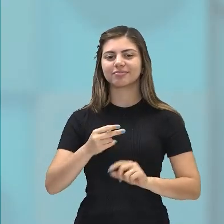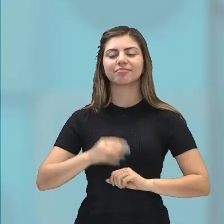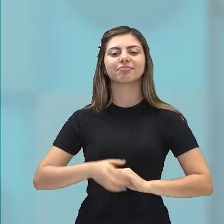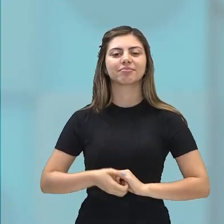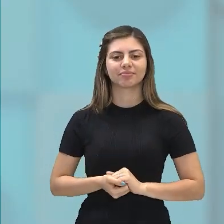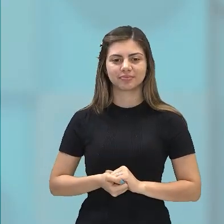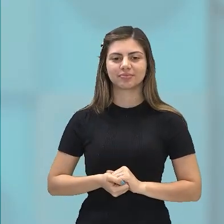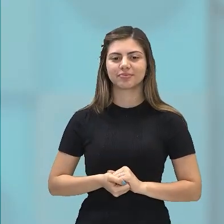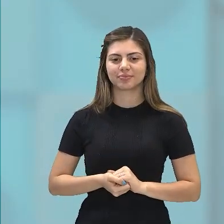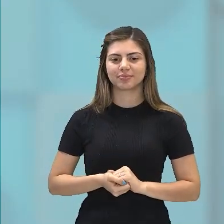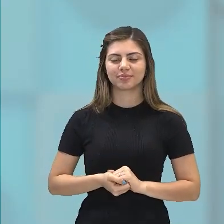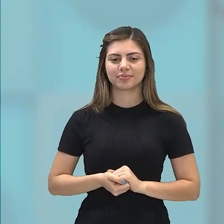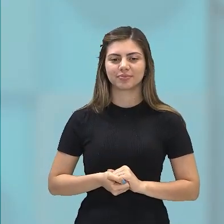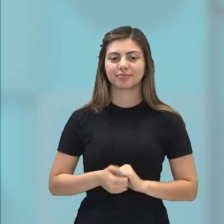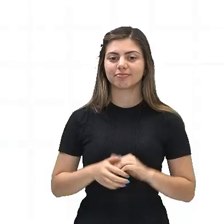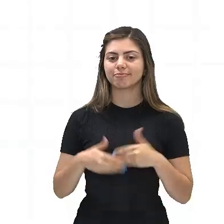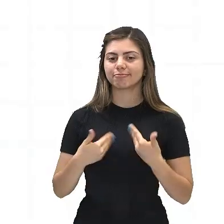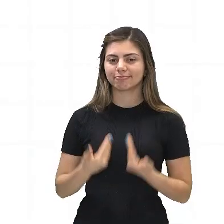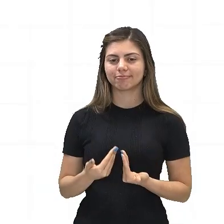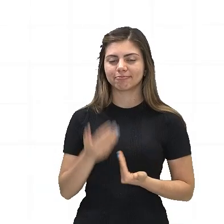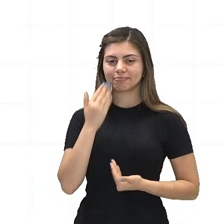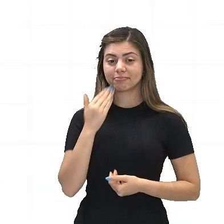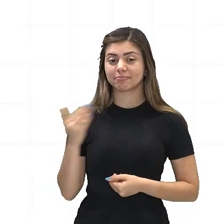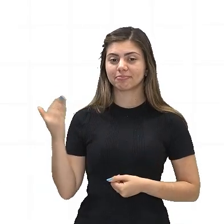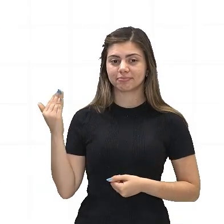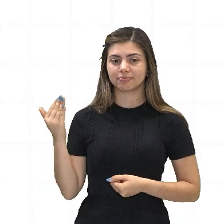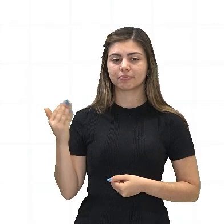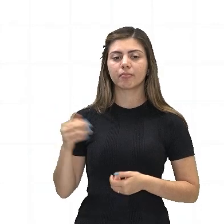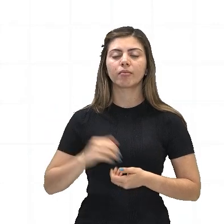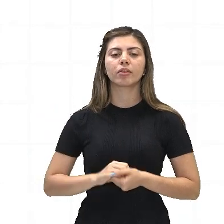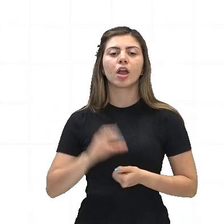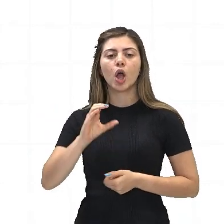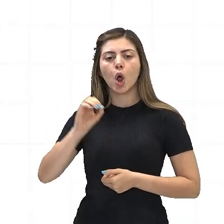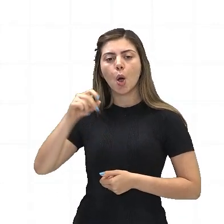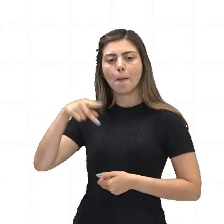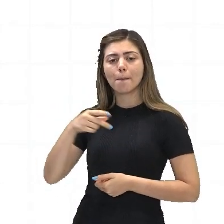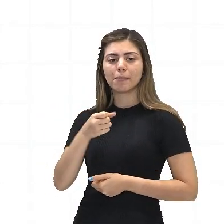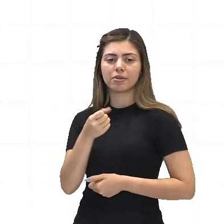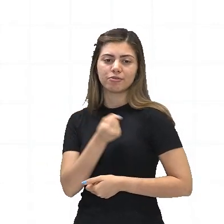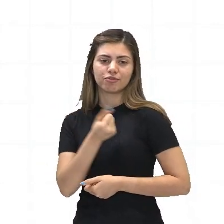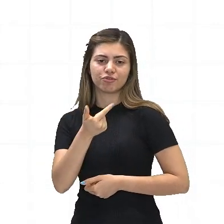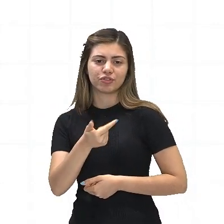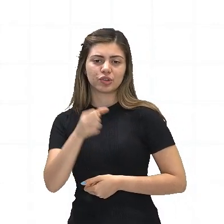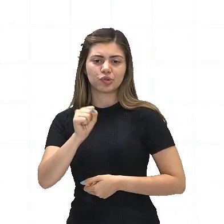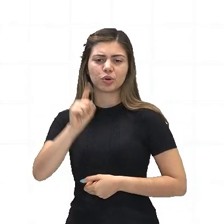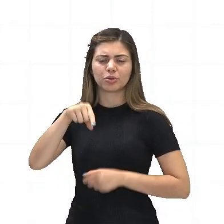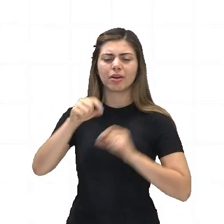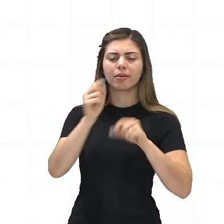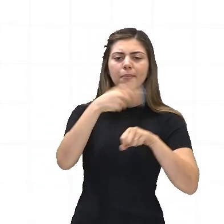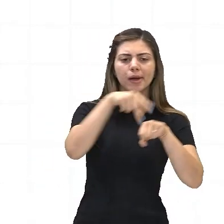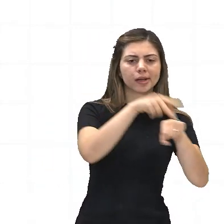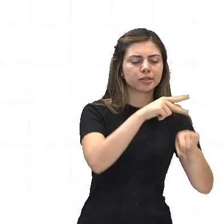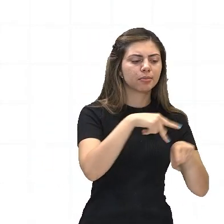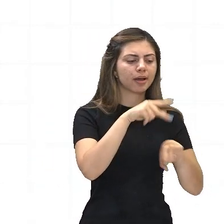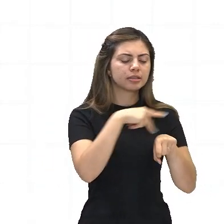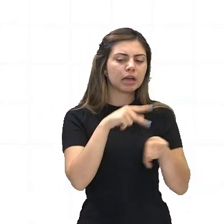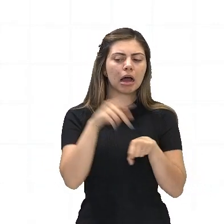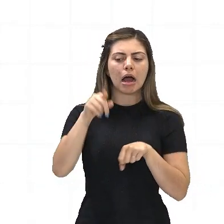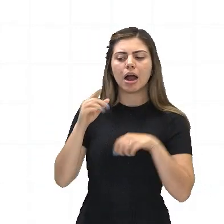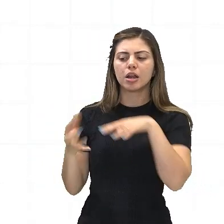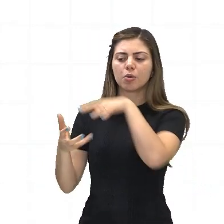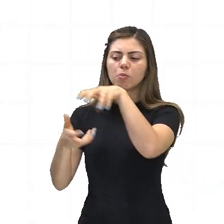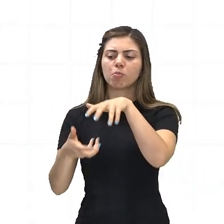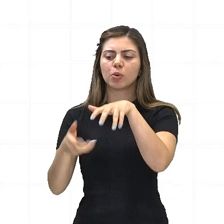com orações a partir dele, ok? Entenda. COP28 avalia a ação de países contra aquecimento